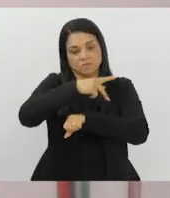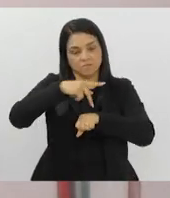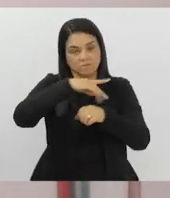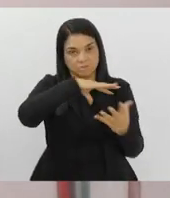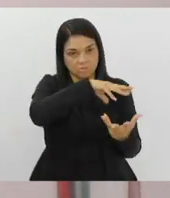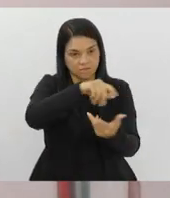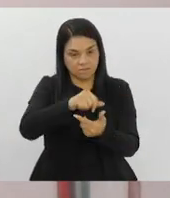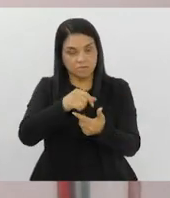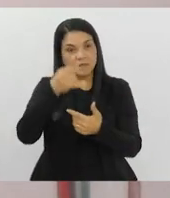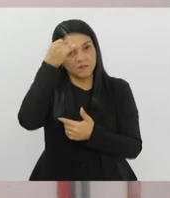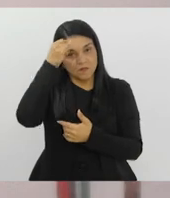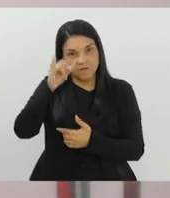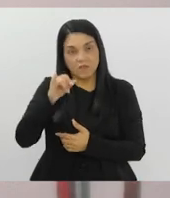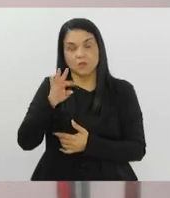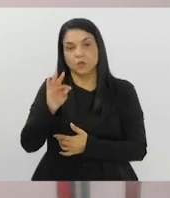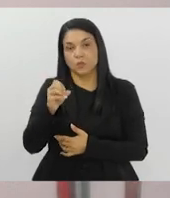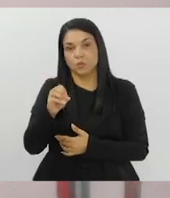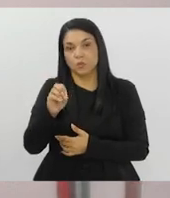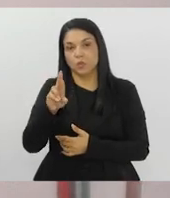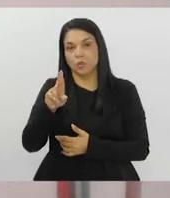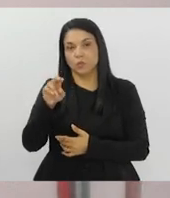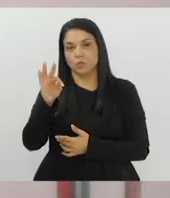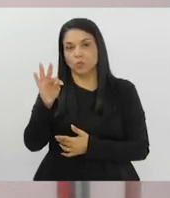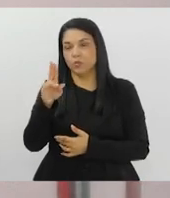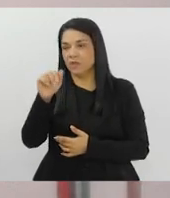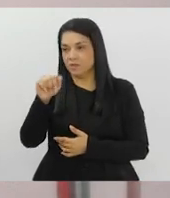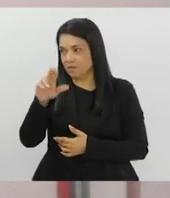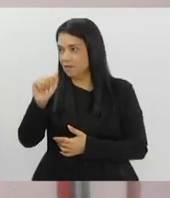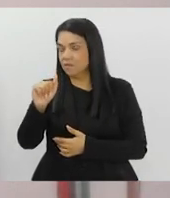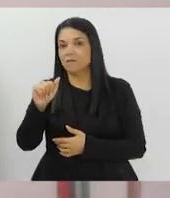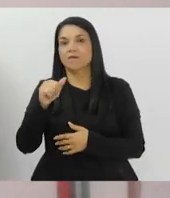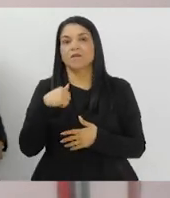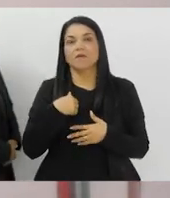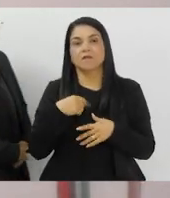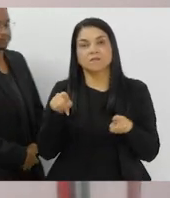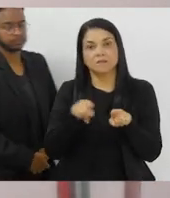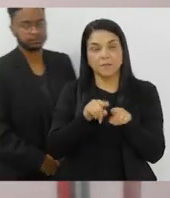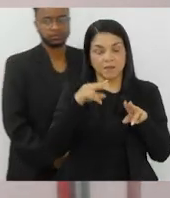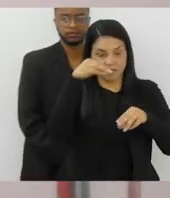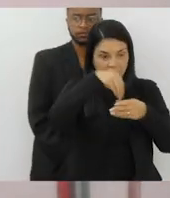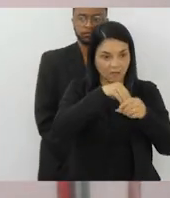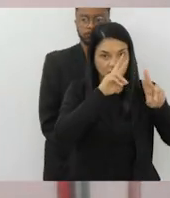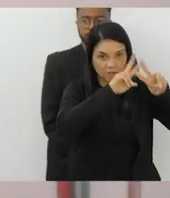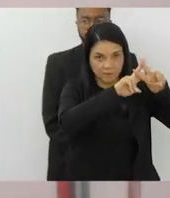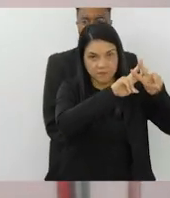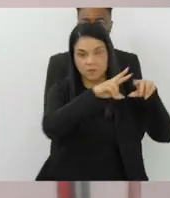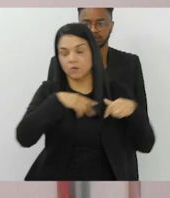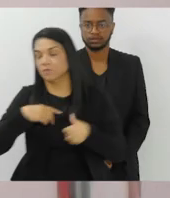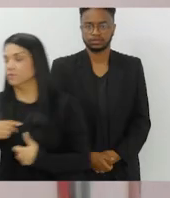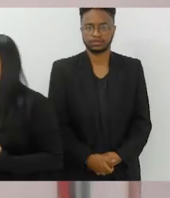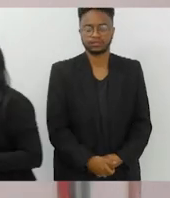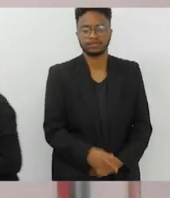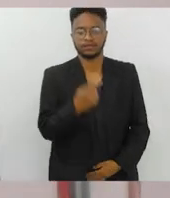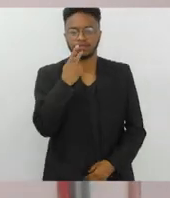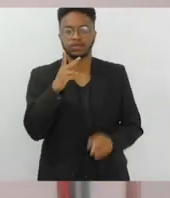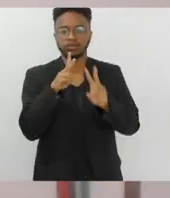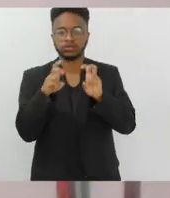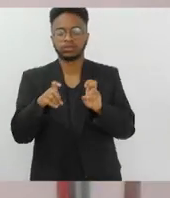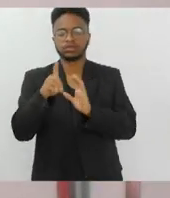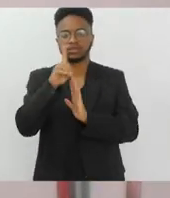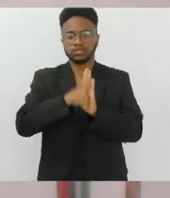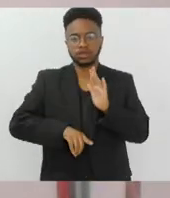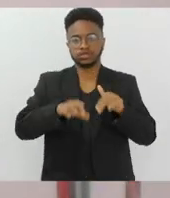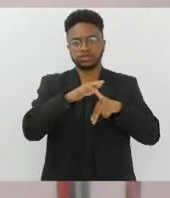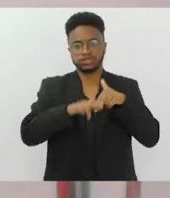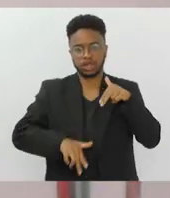prevenção e combate à tortura, né, no que diz respeito especificamente ao sistema prisional e à garantia de direitos de gênero, mas